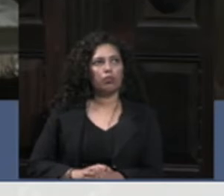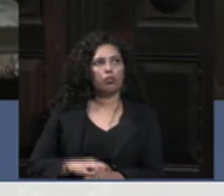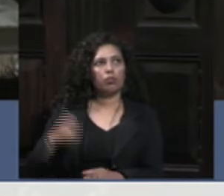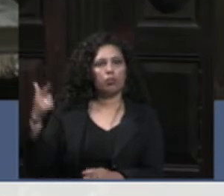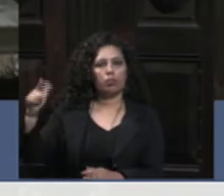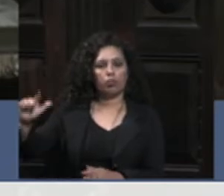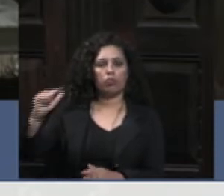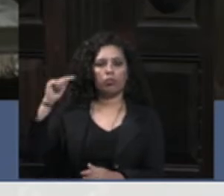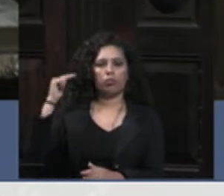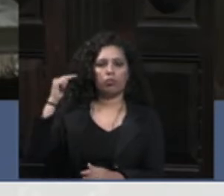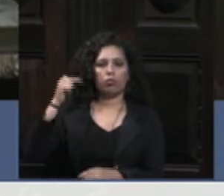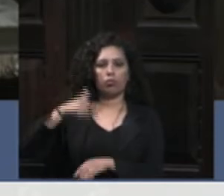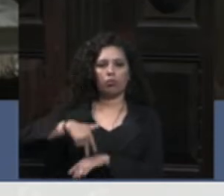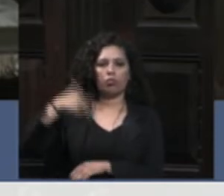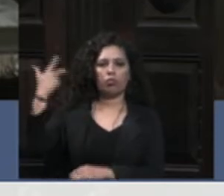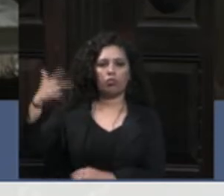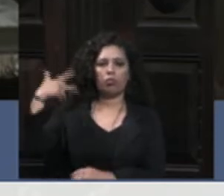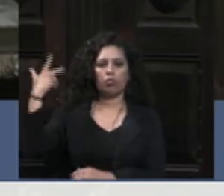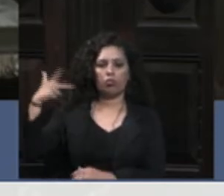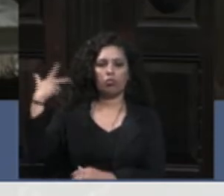Próximo orador inscrito,